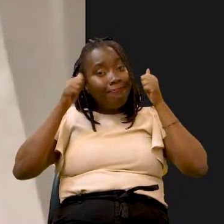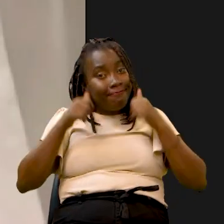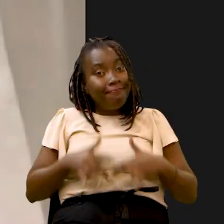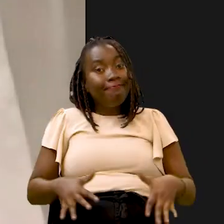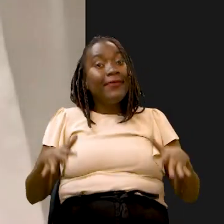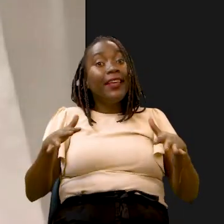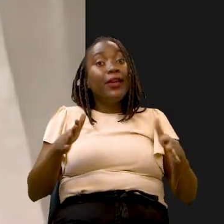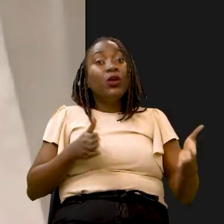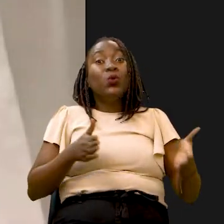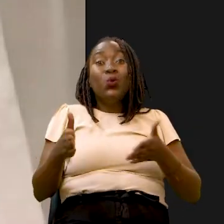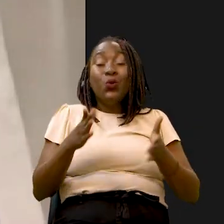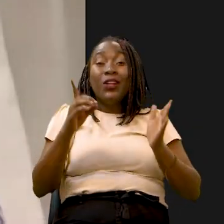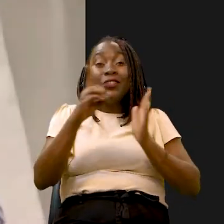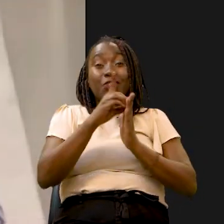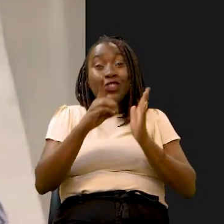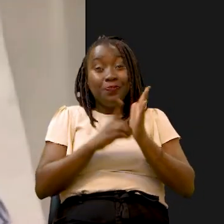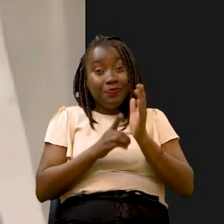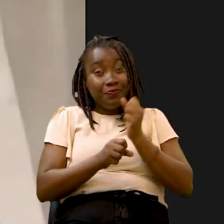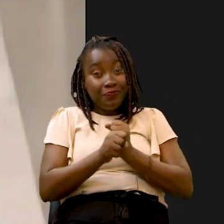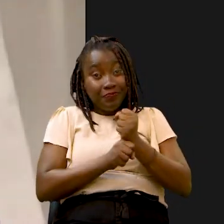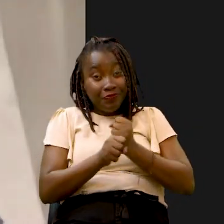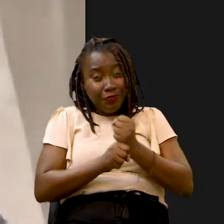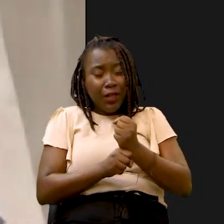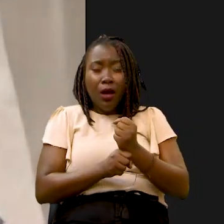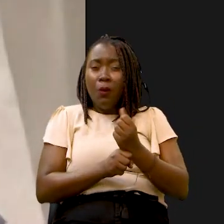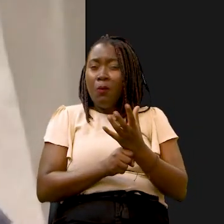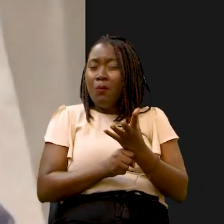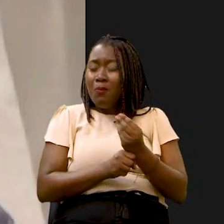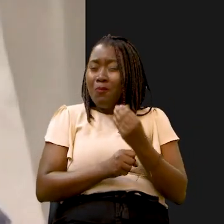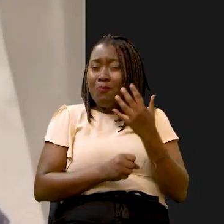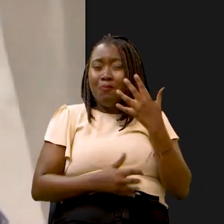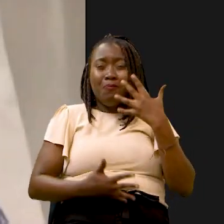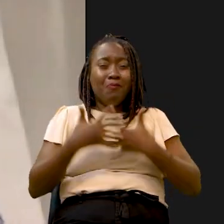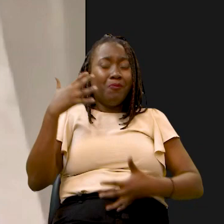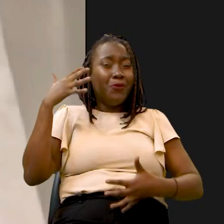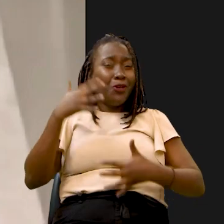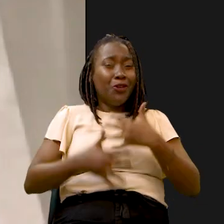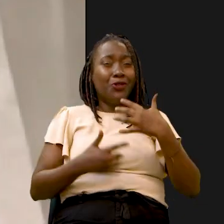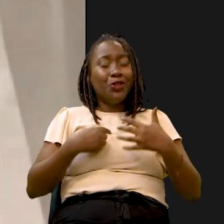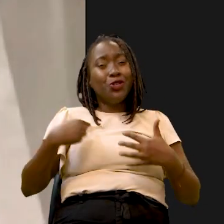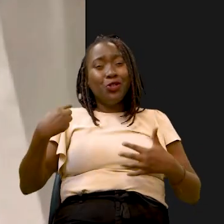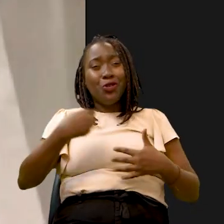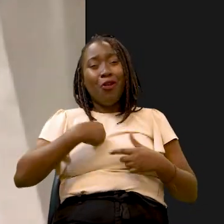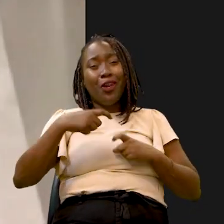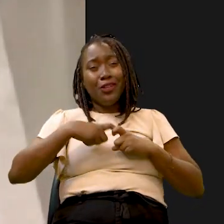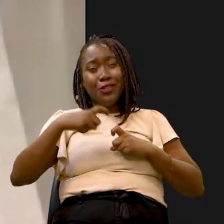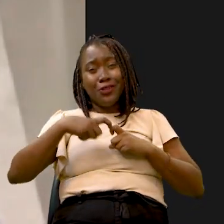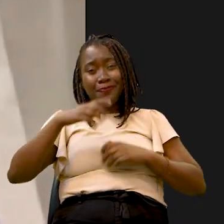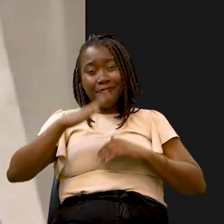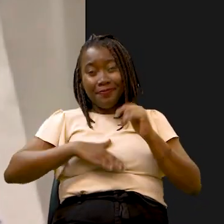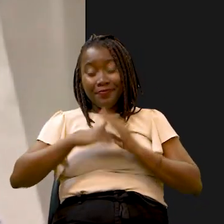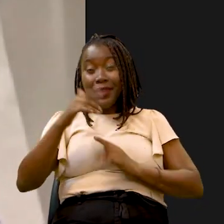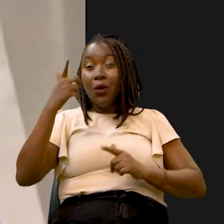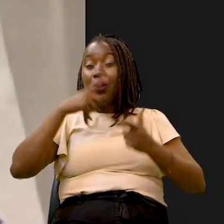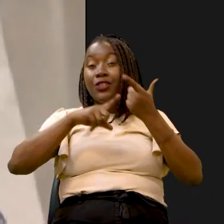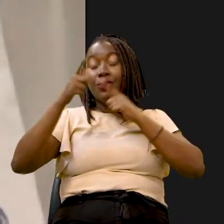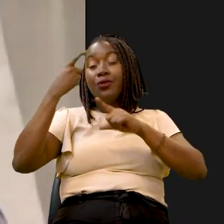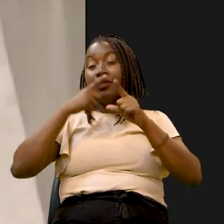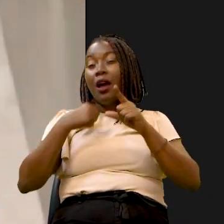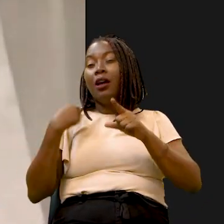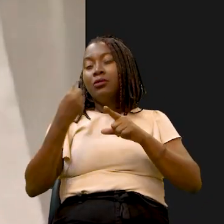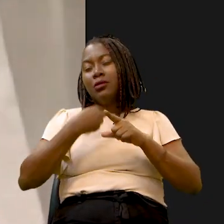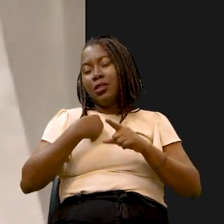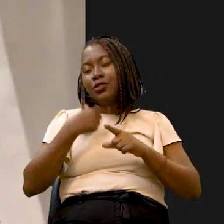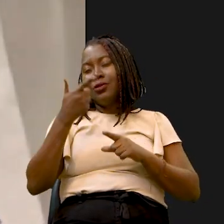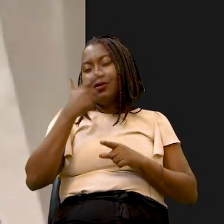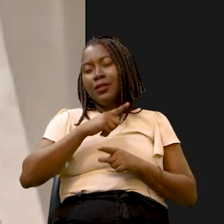já existem metástases, durante décadas foi muito frustrante para nós especialistas